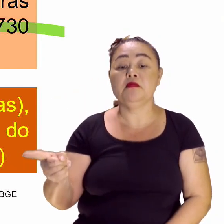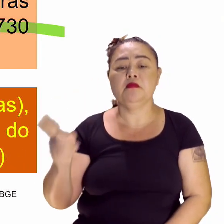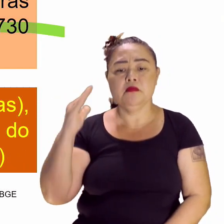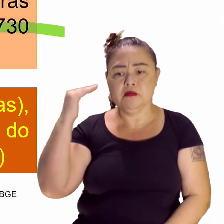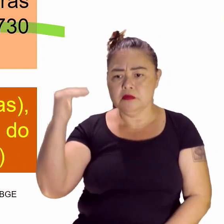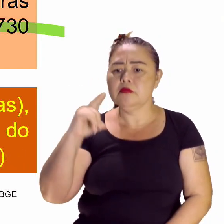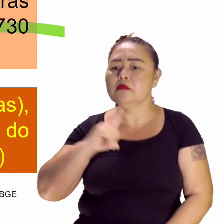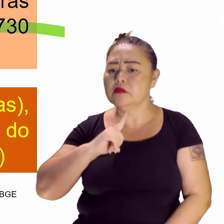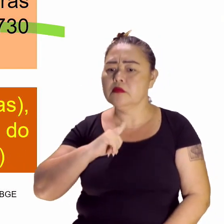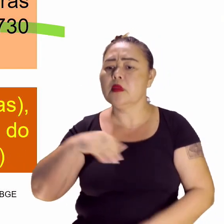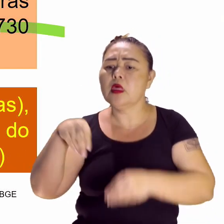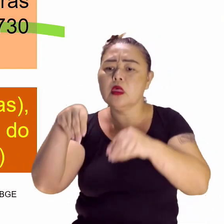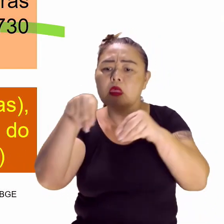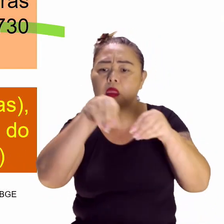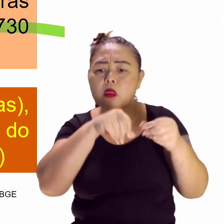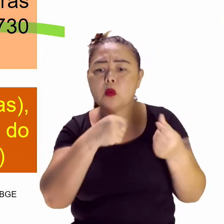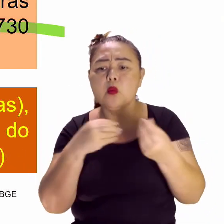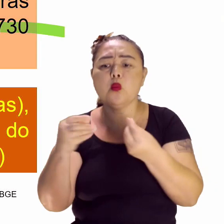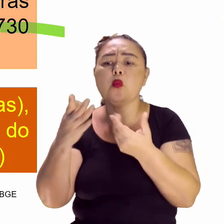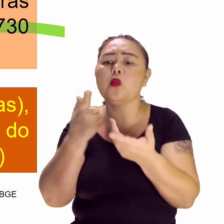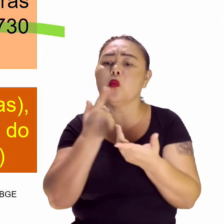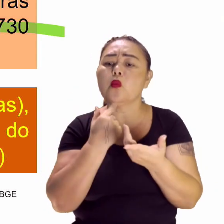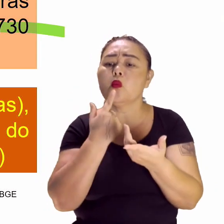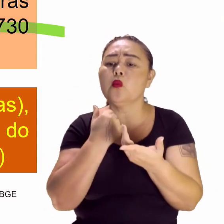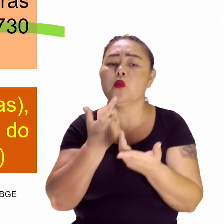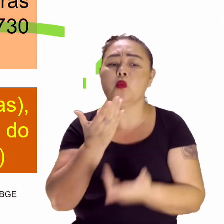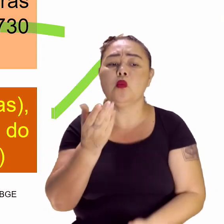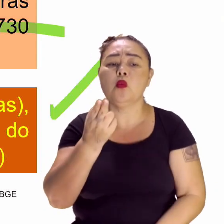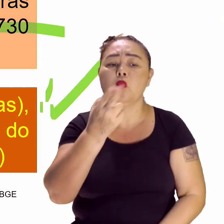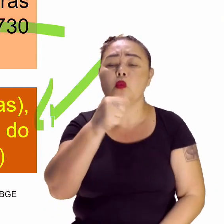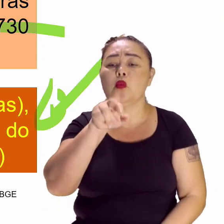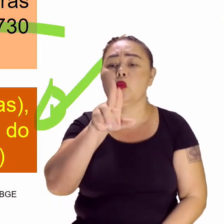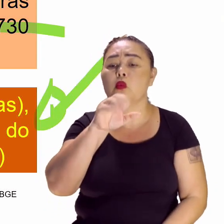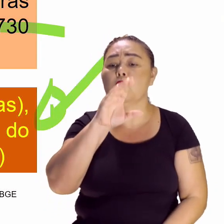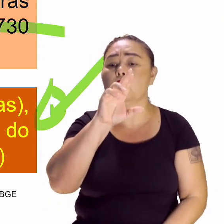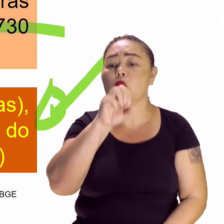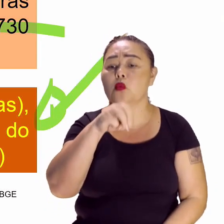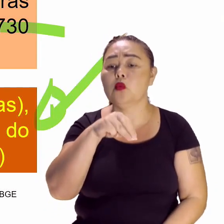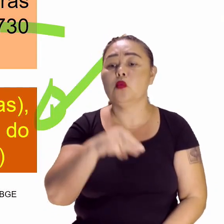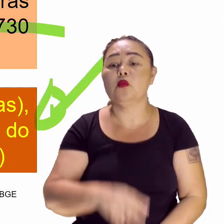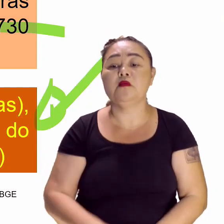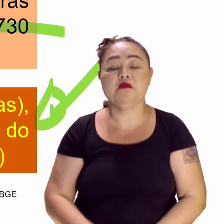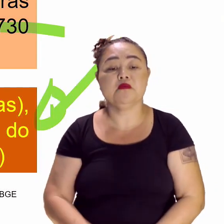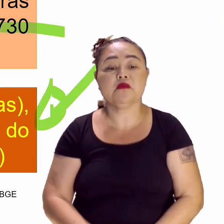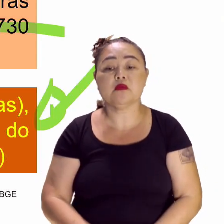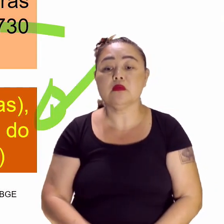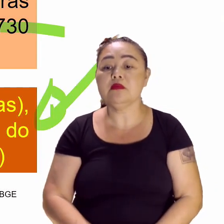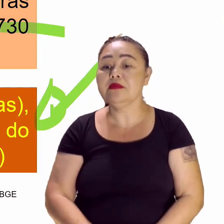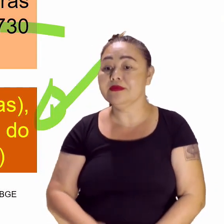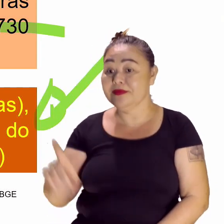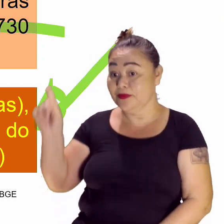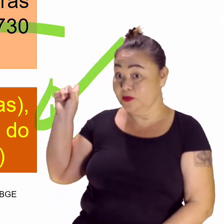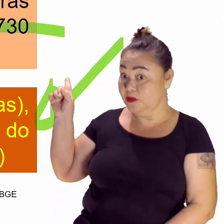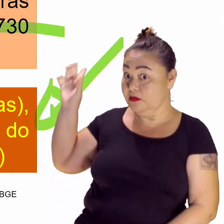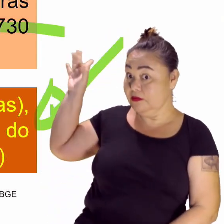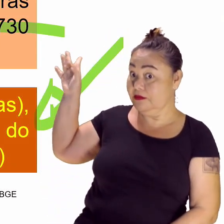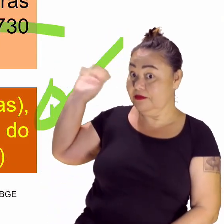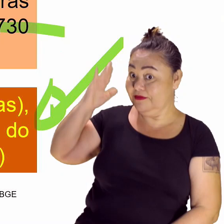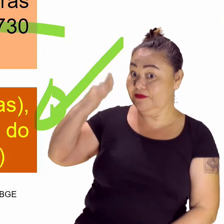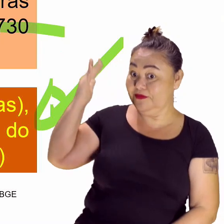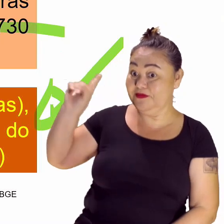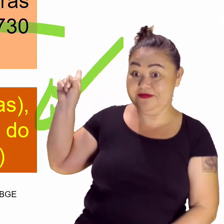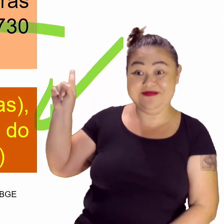tem uma grande produção né em Rondônia aí do Urucum não risque é um Delino perdão